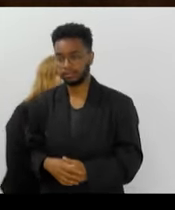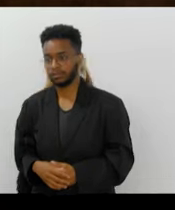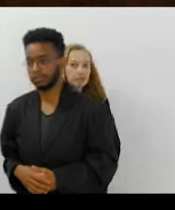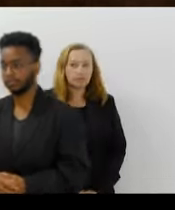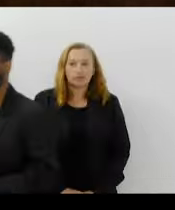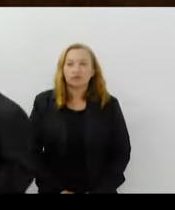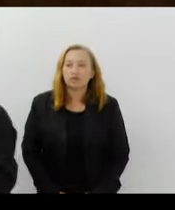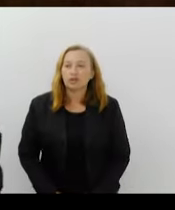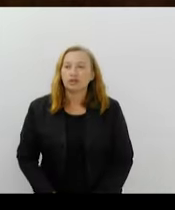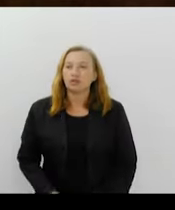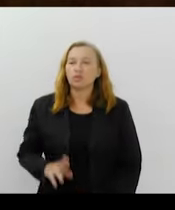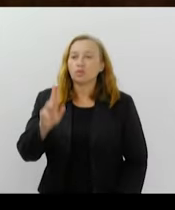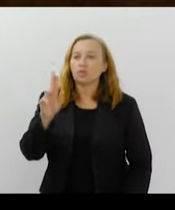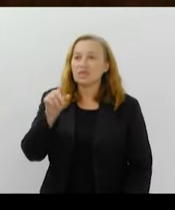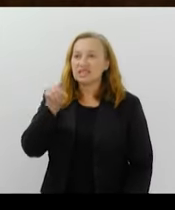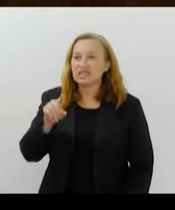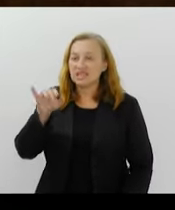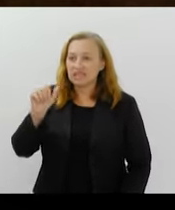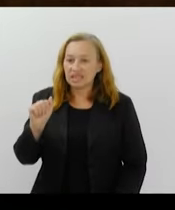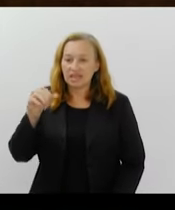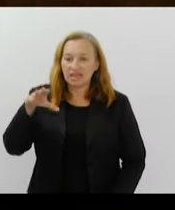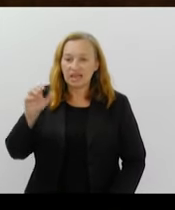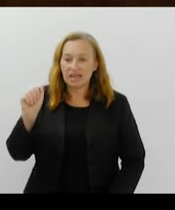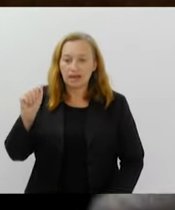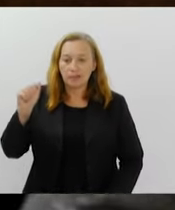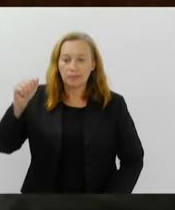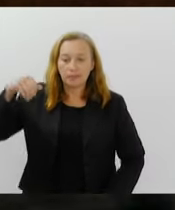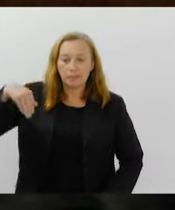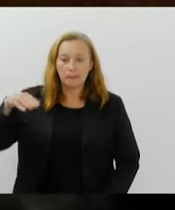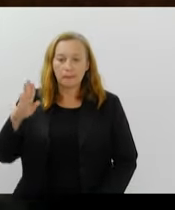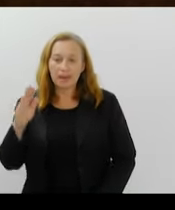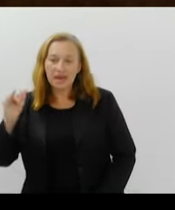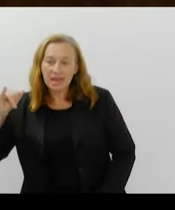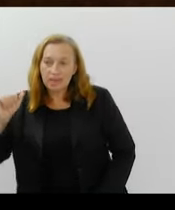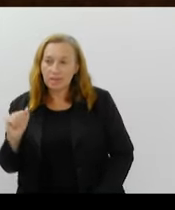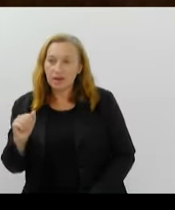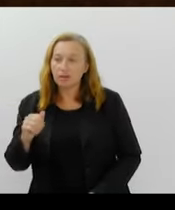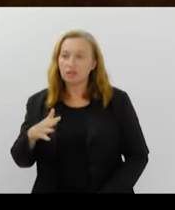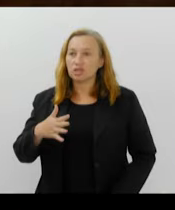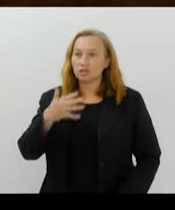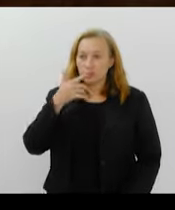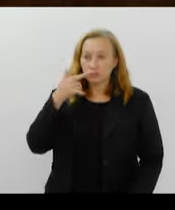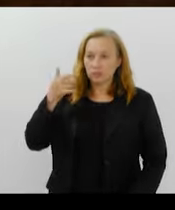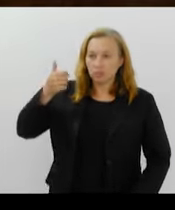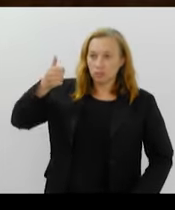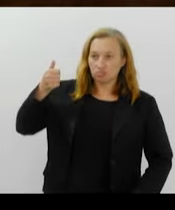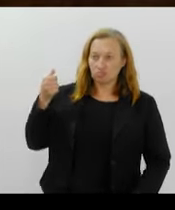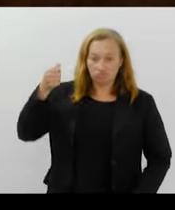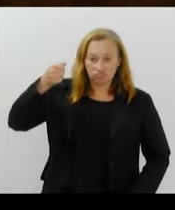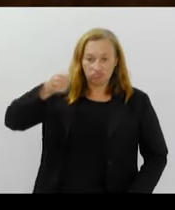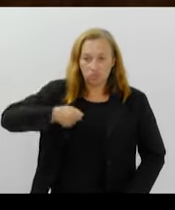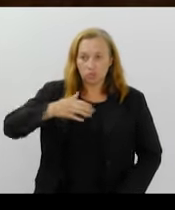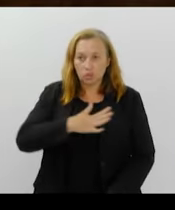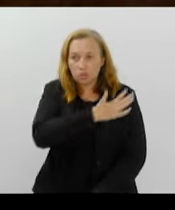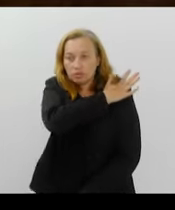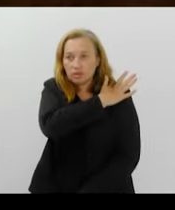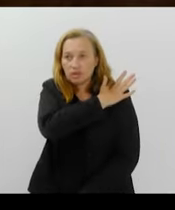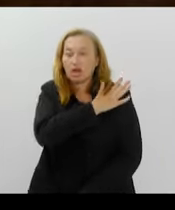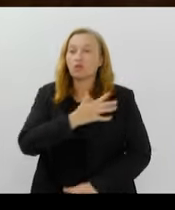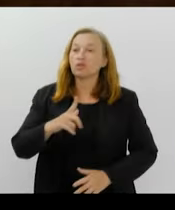de cambaíba O que foi o período da ditadura Empresarial militar onde aconteceram